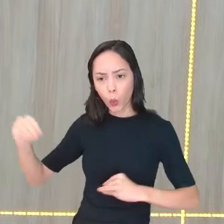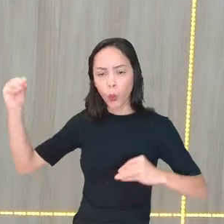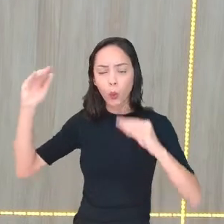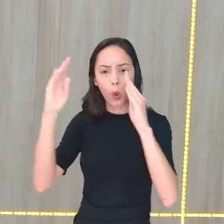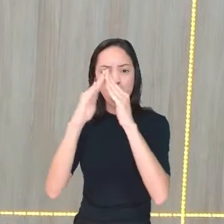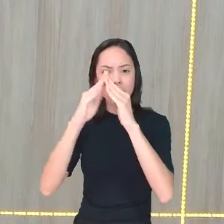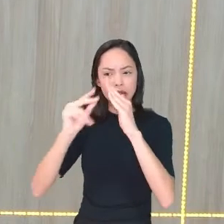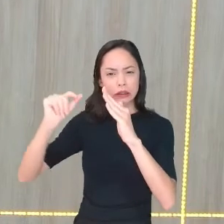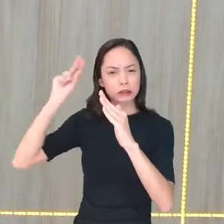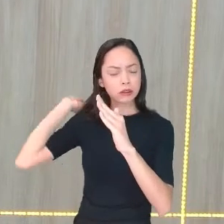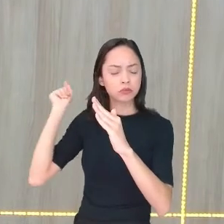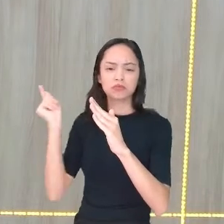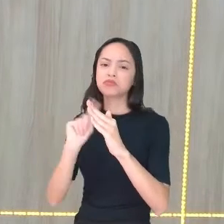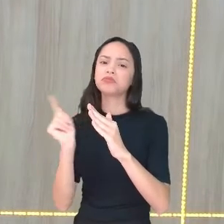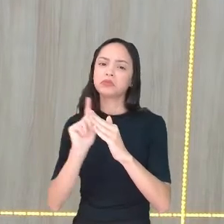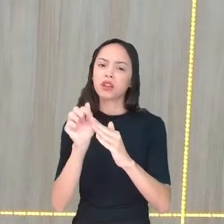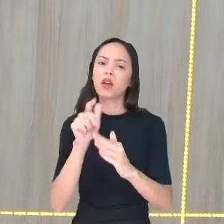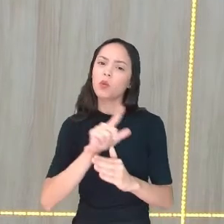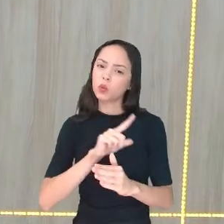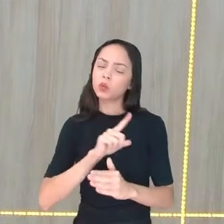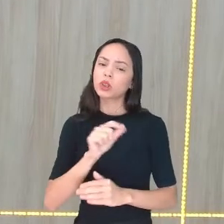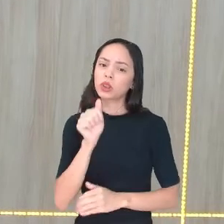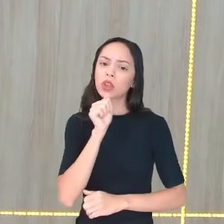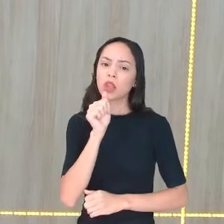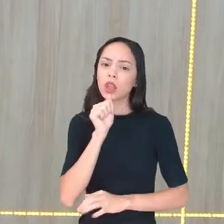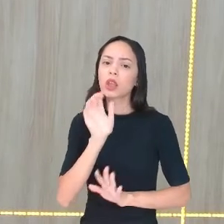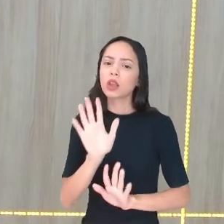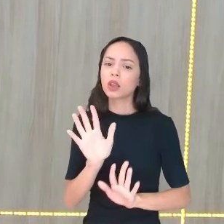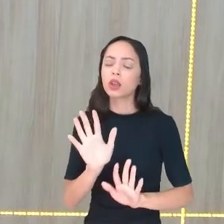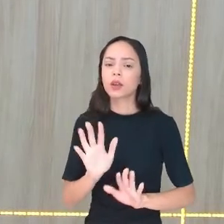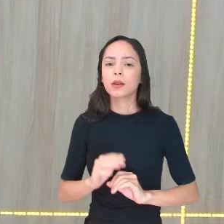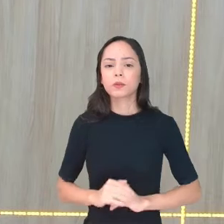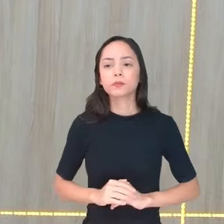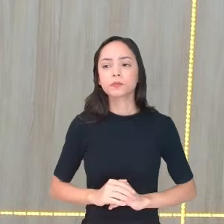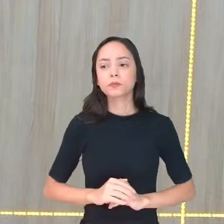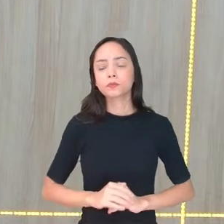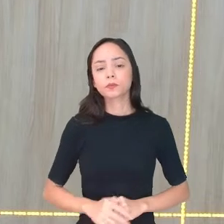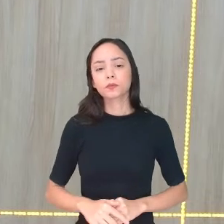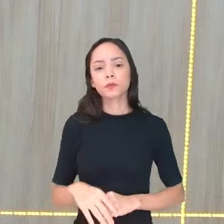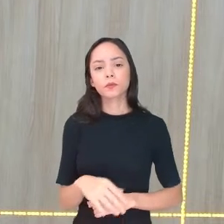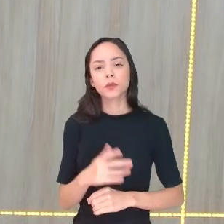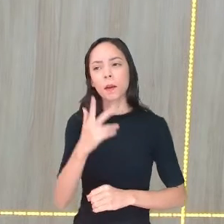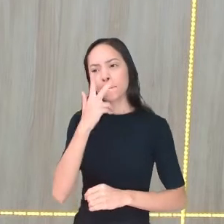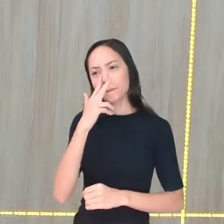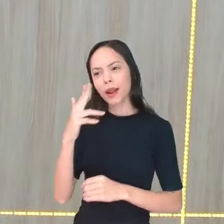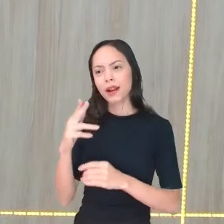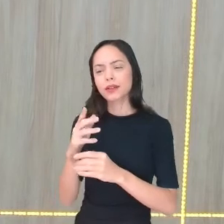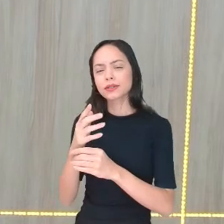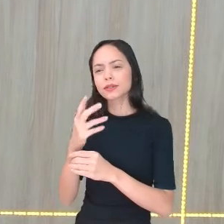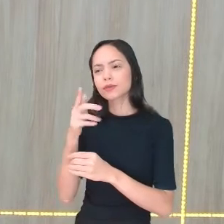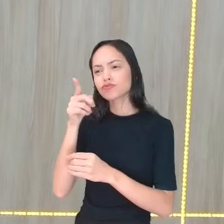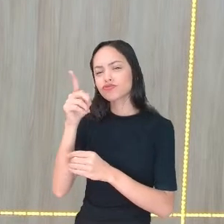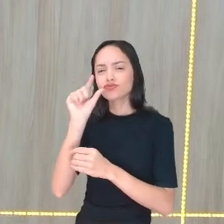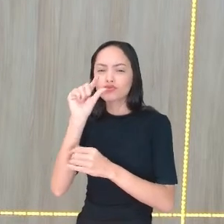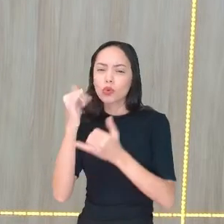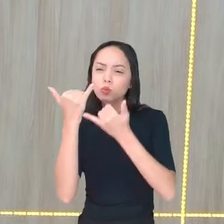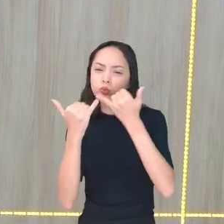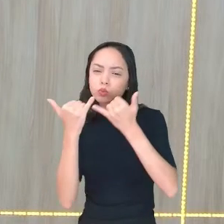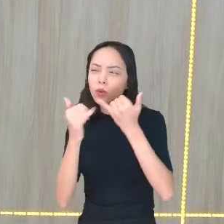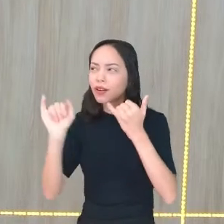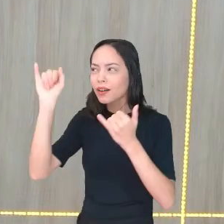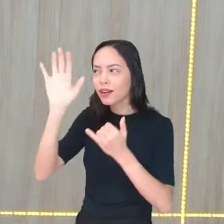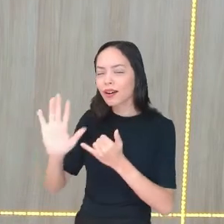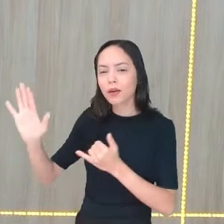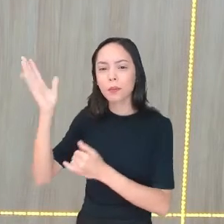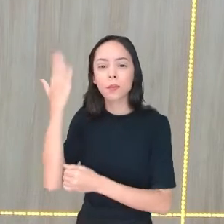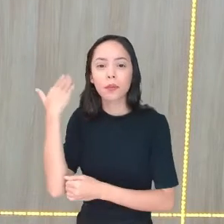O próprio lugar onde a rua passa ainda remota a essa imagem. Percebe? Então,